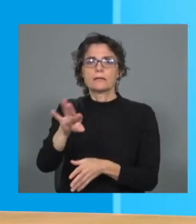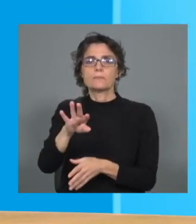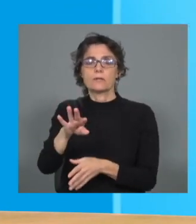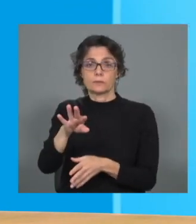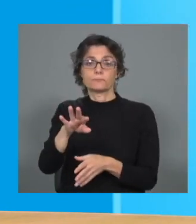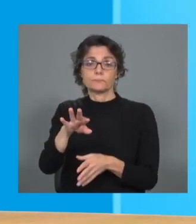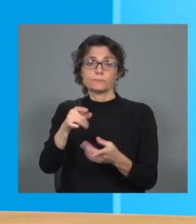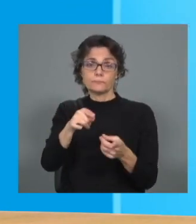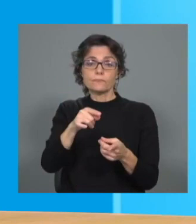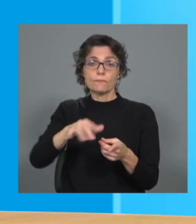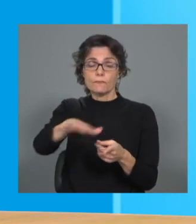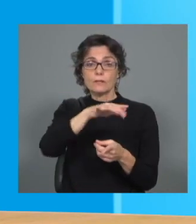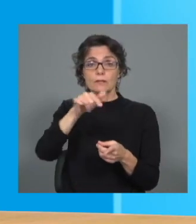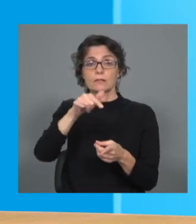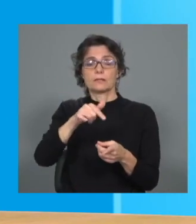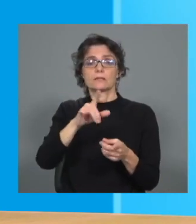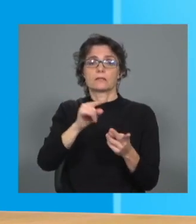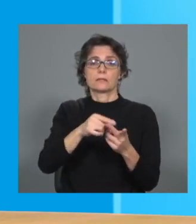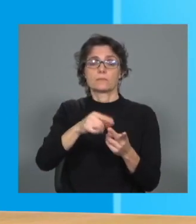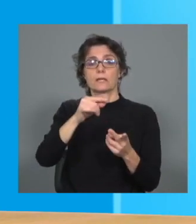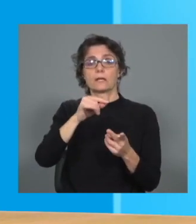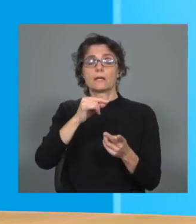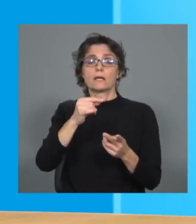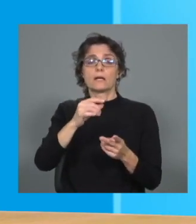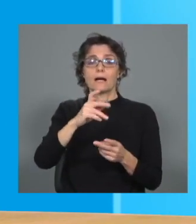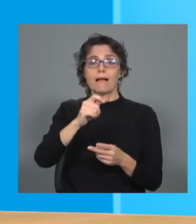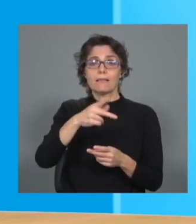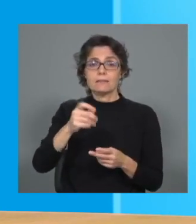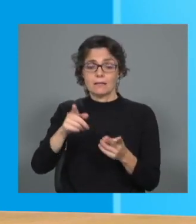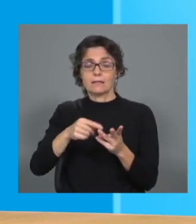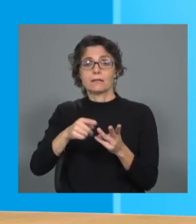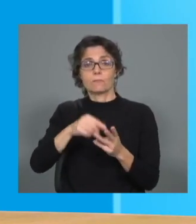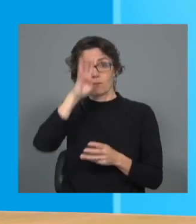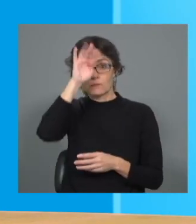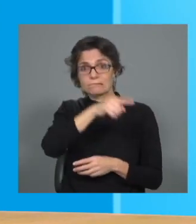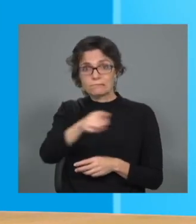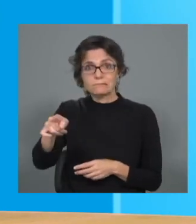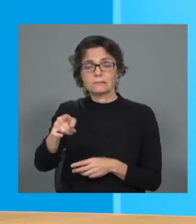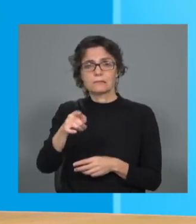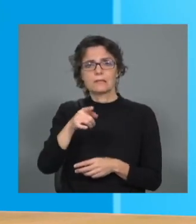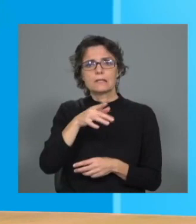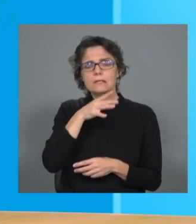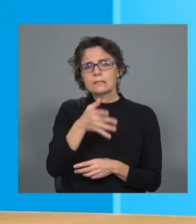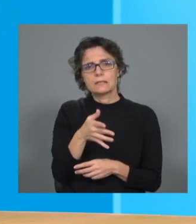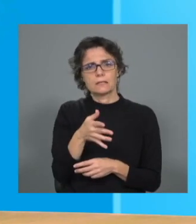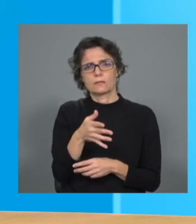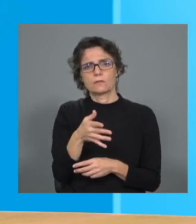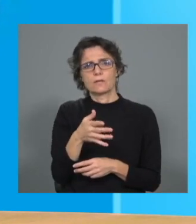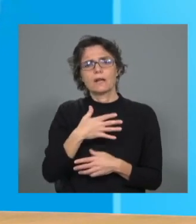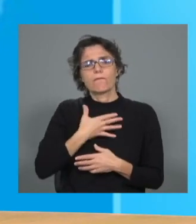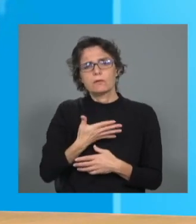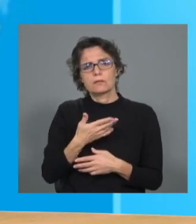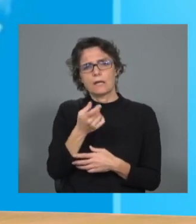Bahrein, como o imã de Al-Azhar, como o Papa Francisco, tiveram várias intervenções e que apontaram para este horizonte de construção de paz através do